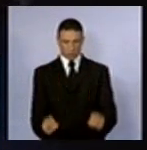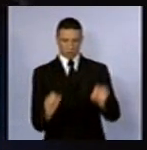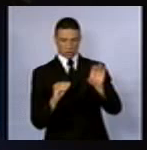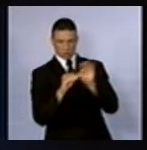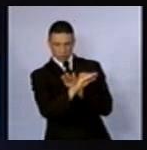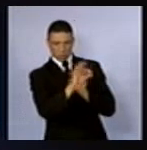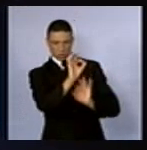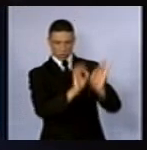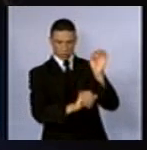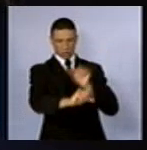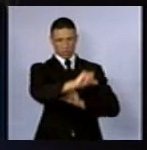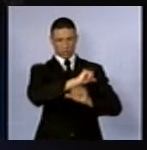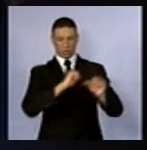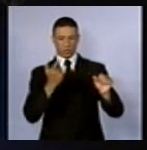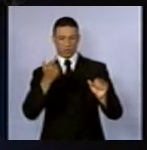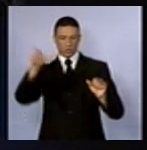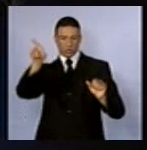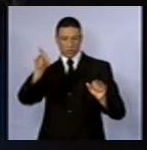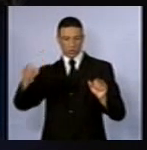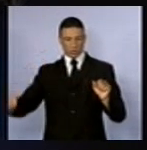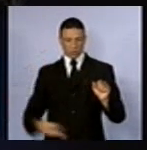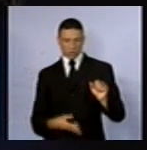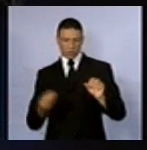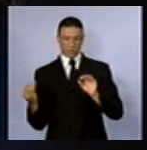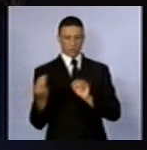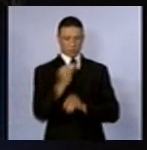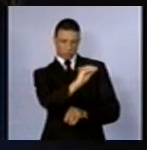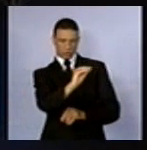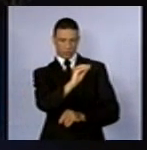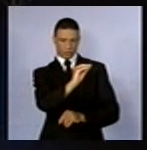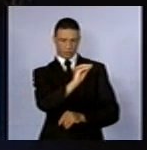uma nova medição e dá uma nova informação para ser